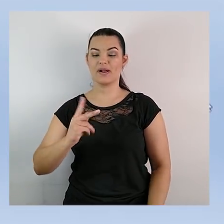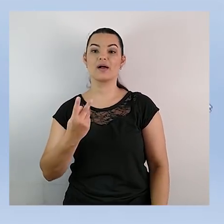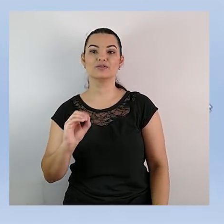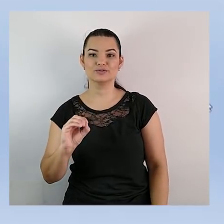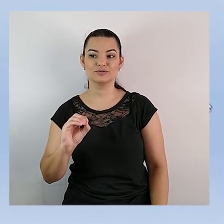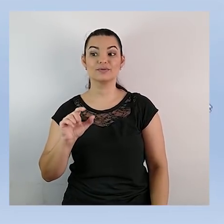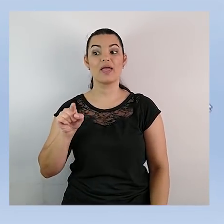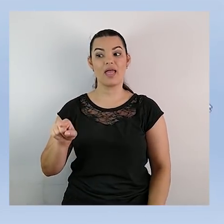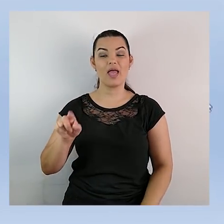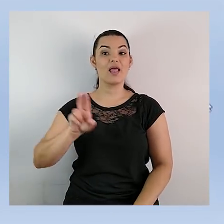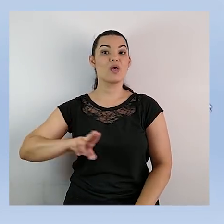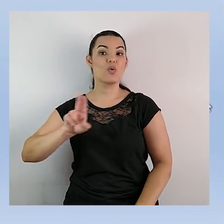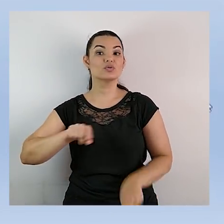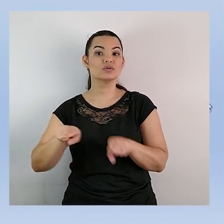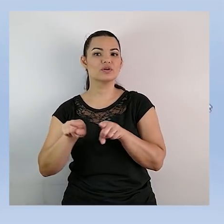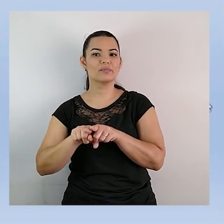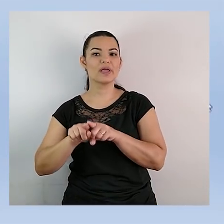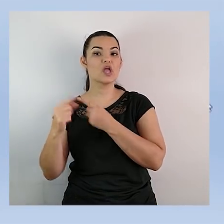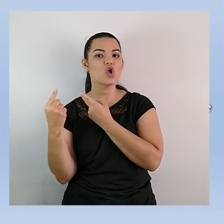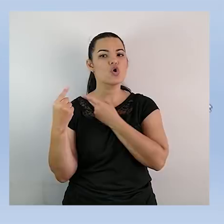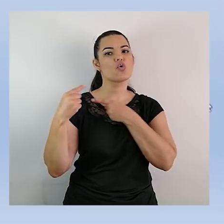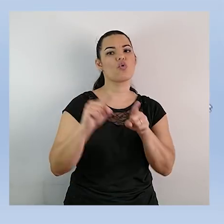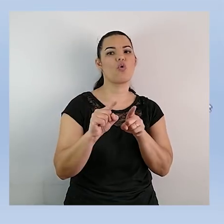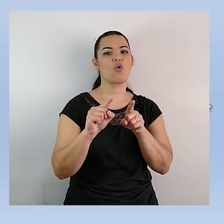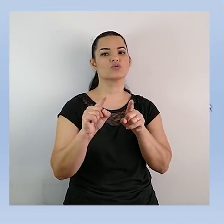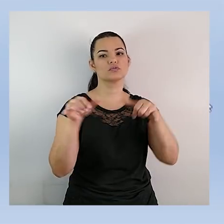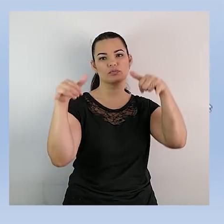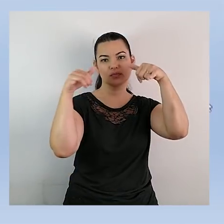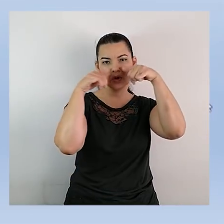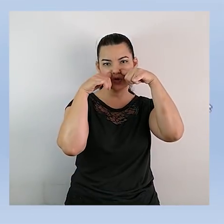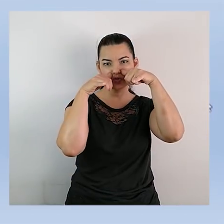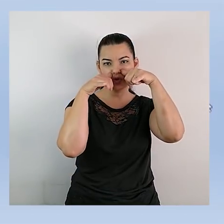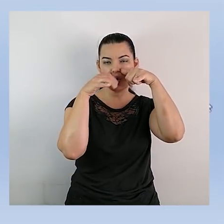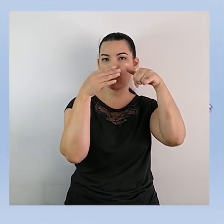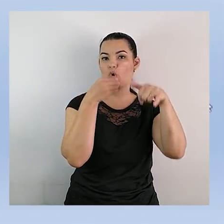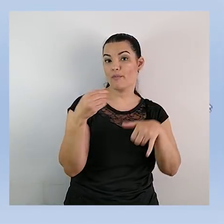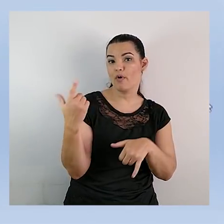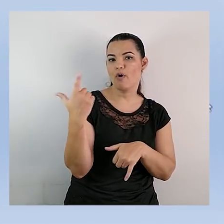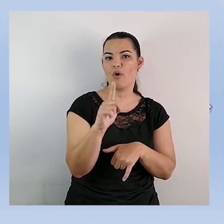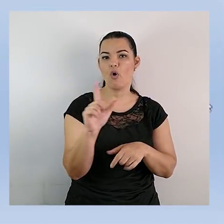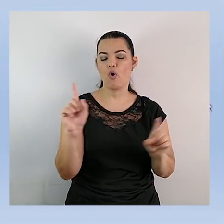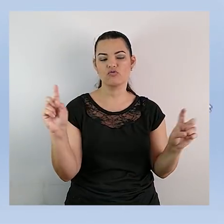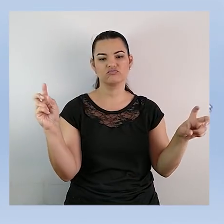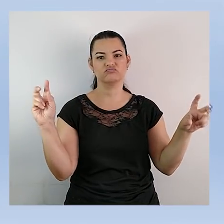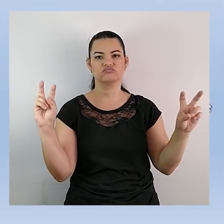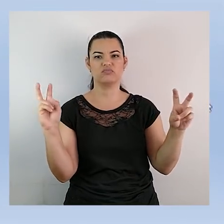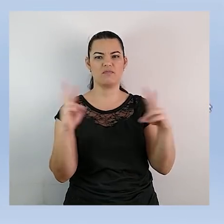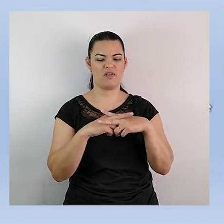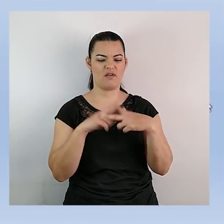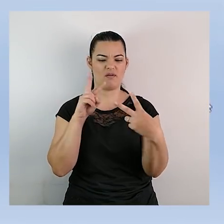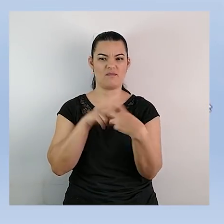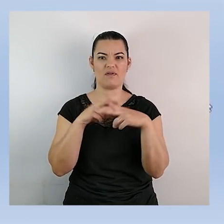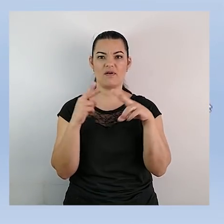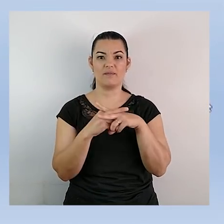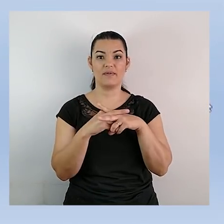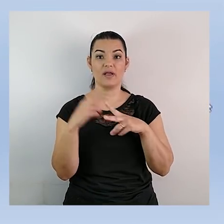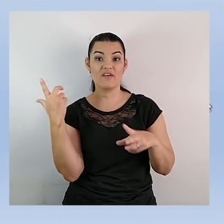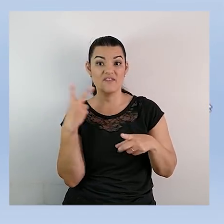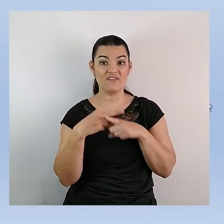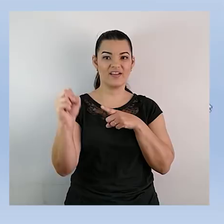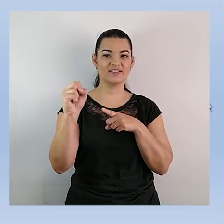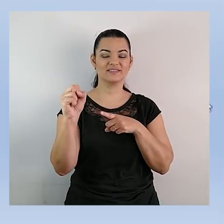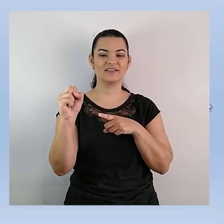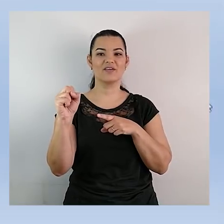vai utilizar como um mecanismo de ataque para atacar outros machos, para ele conseguir acasalar com